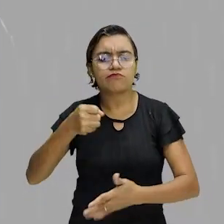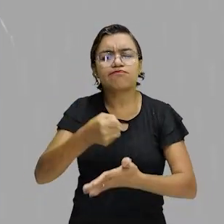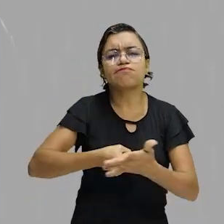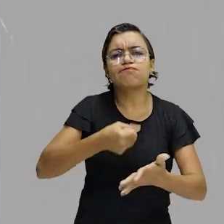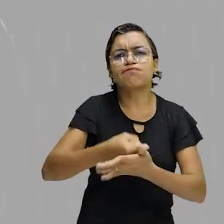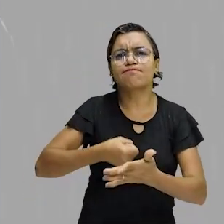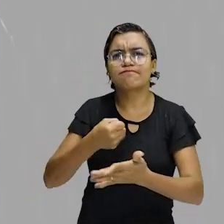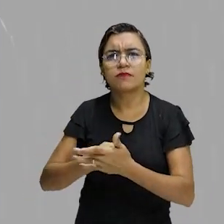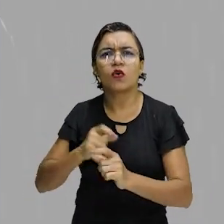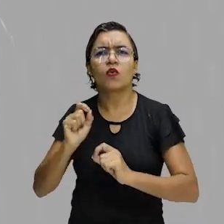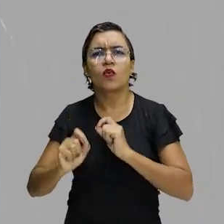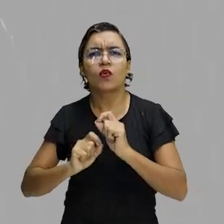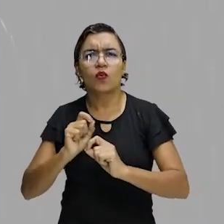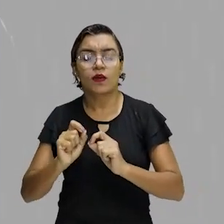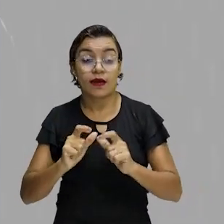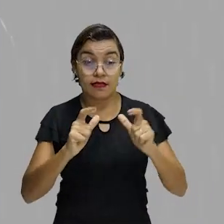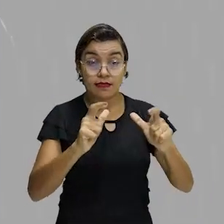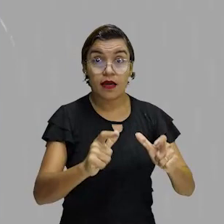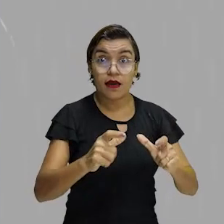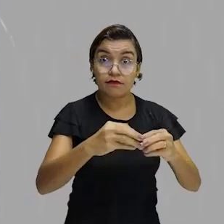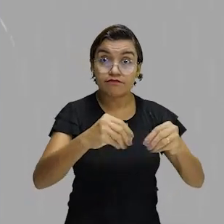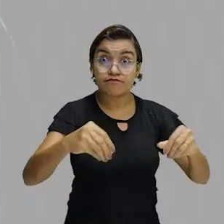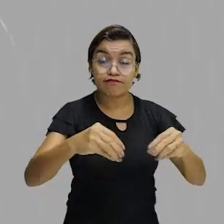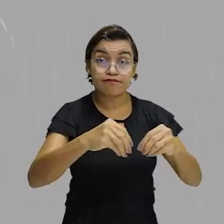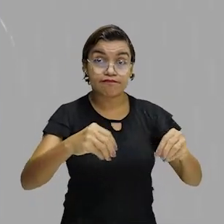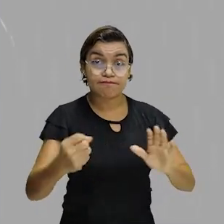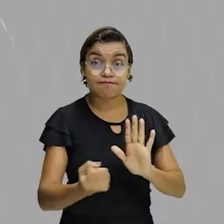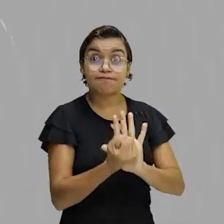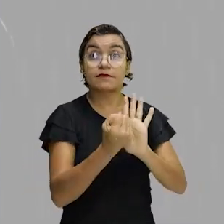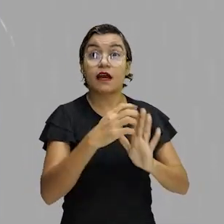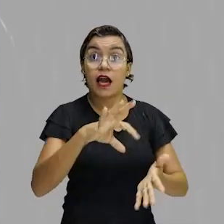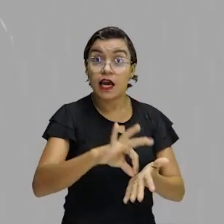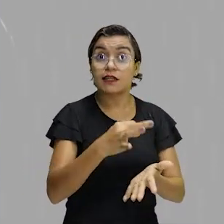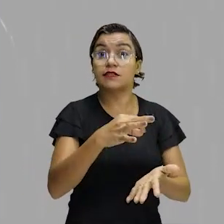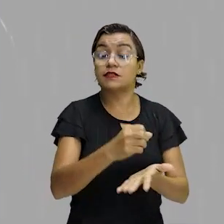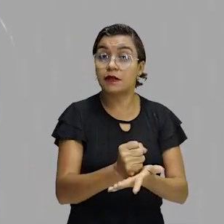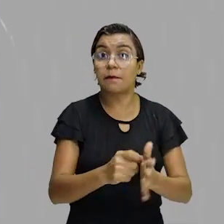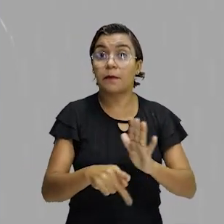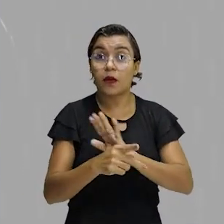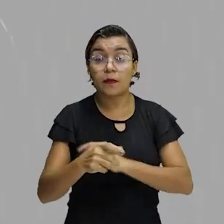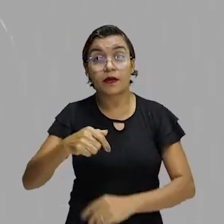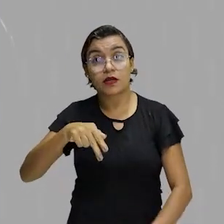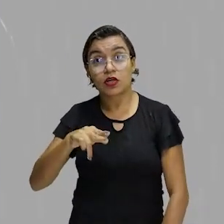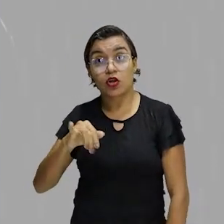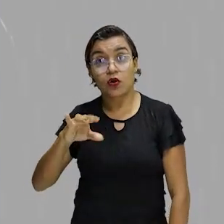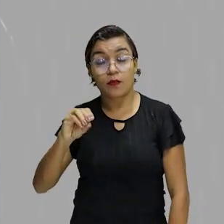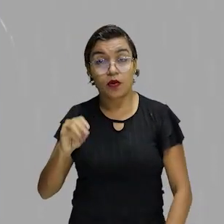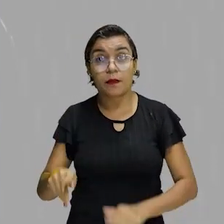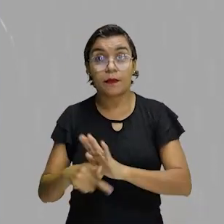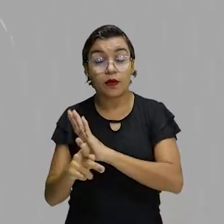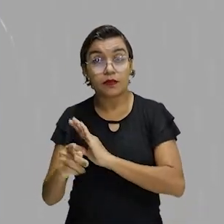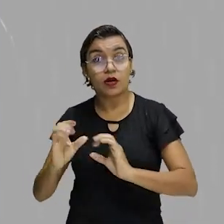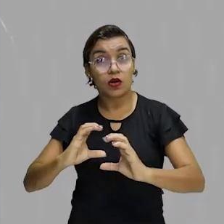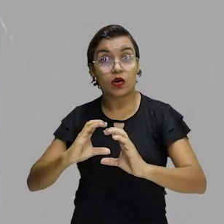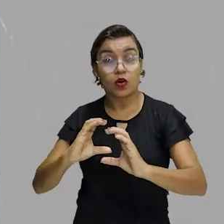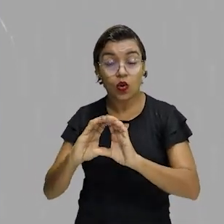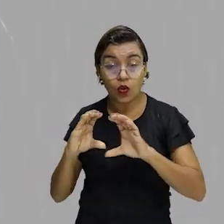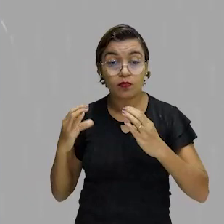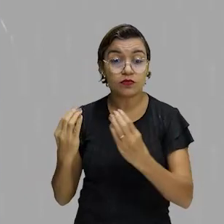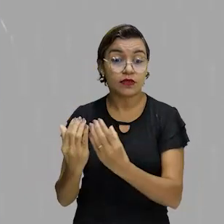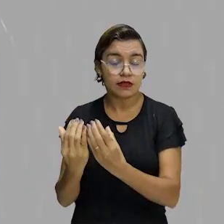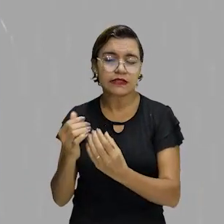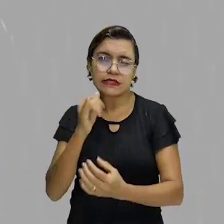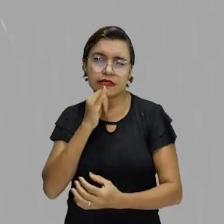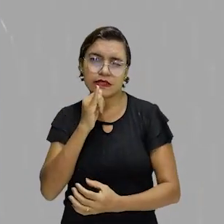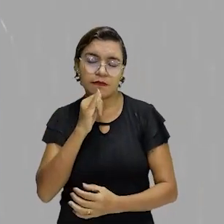Pelo reconhecimento das terras quilombolas para a comunidade, né? Por quê? Porque no caso dos